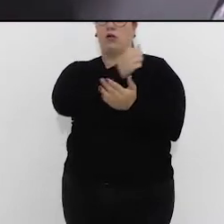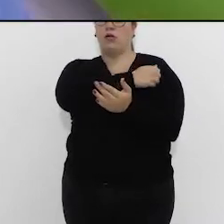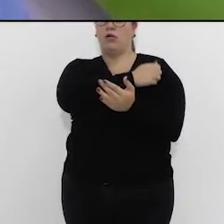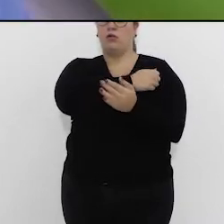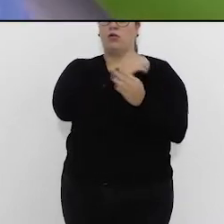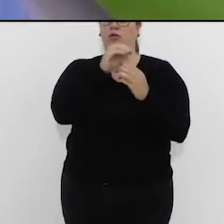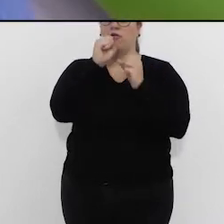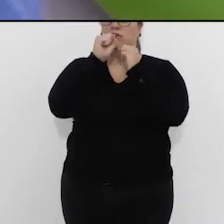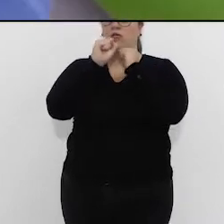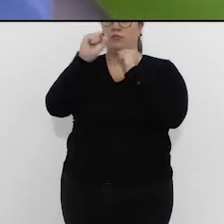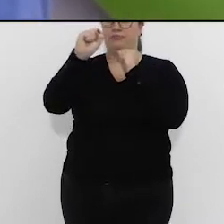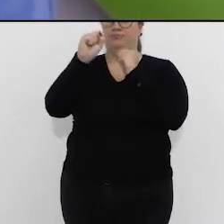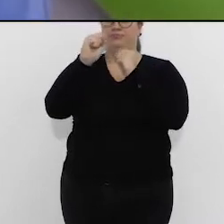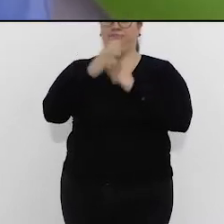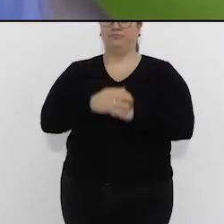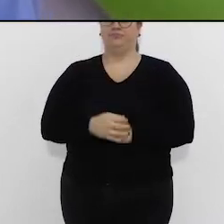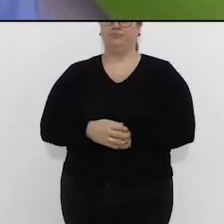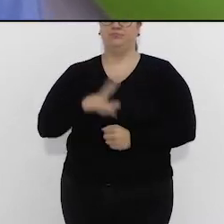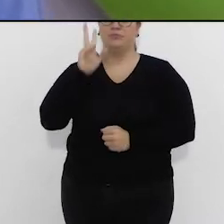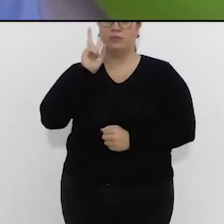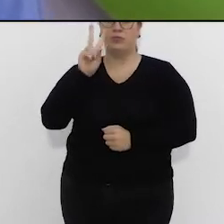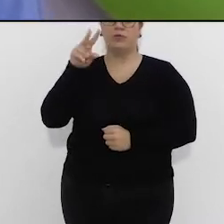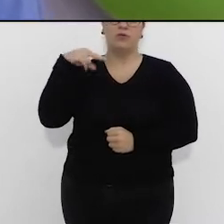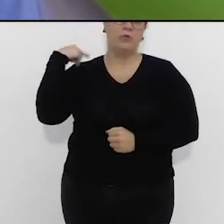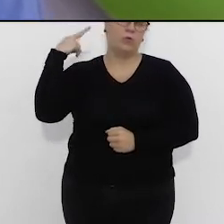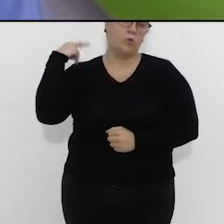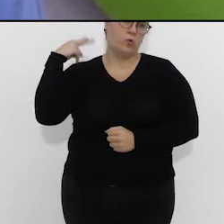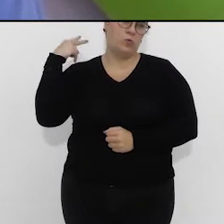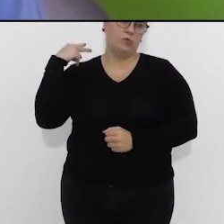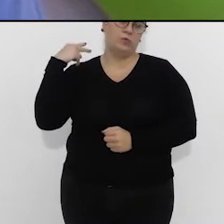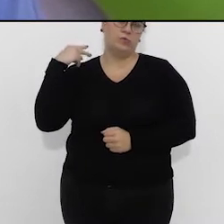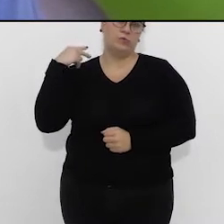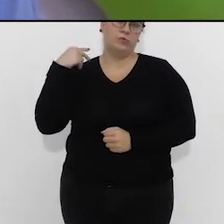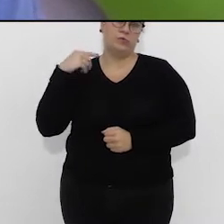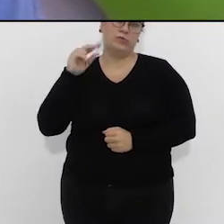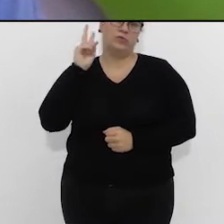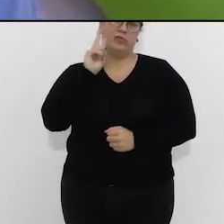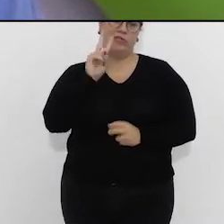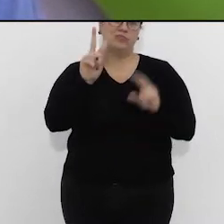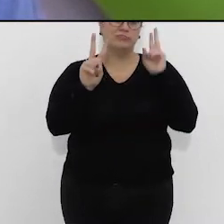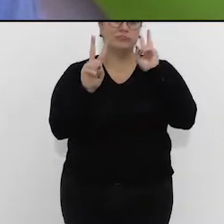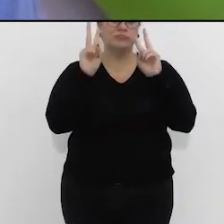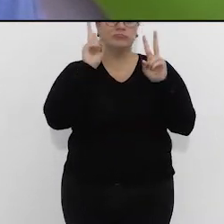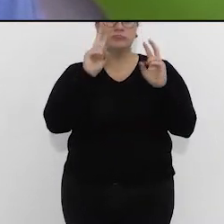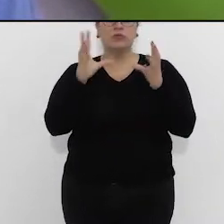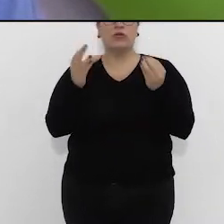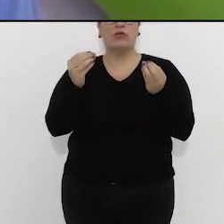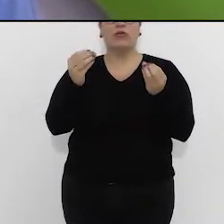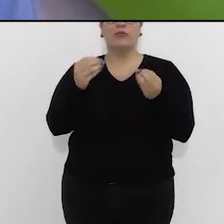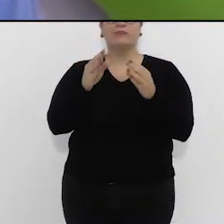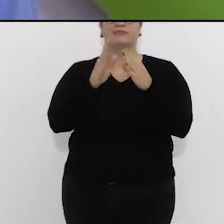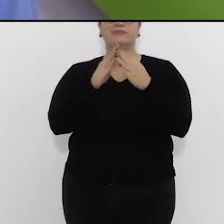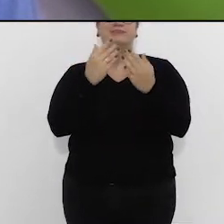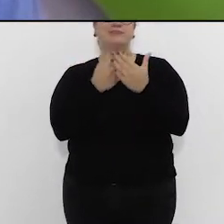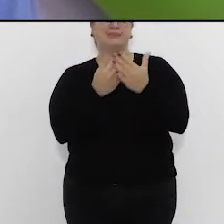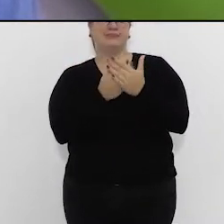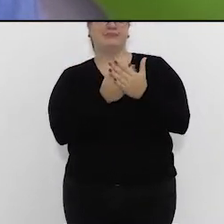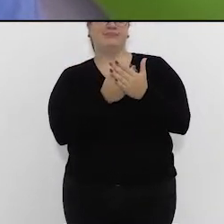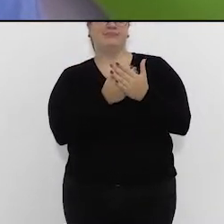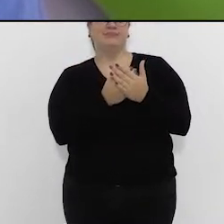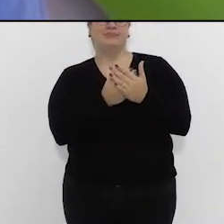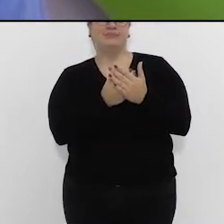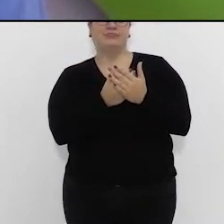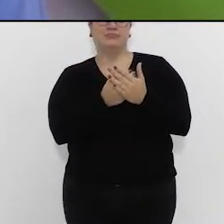esporte Olha quando eu fui Vereador e presidente da Câmara a gente visitou muitas escolas e infelizmente a gente não